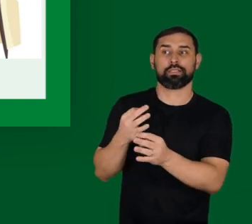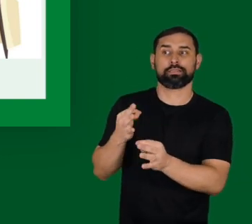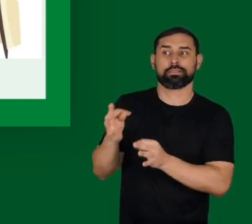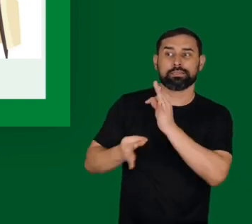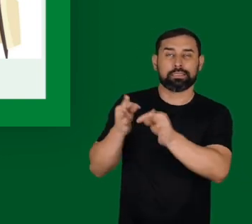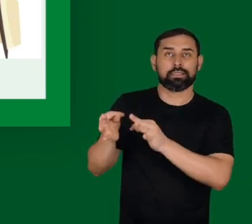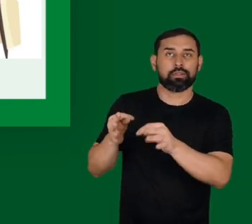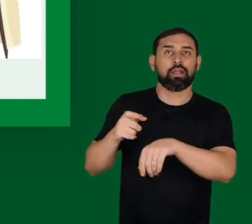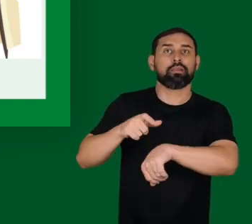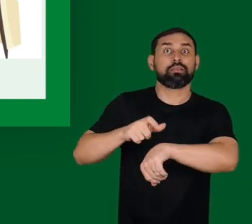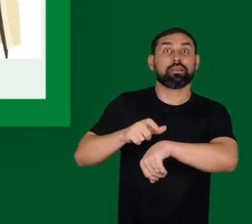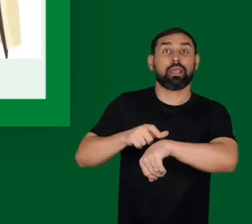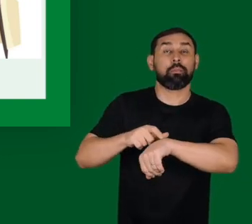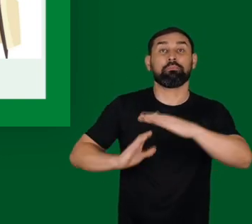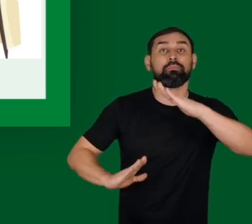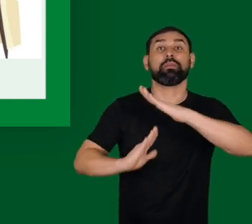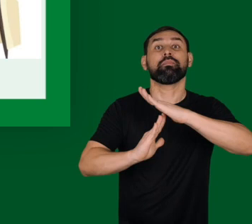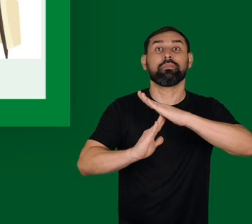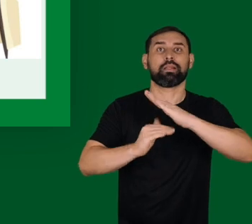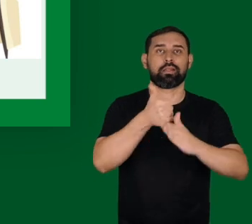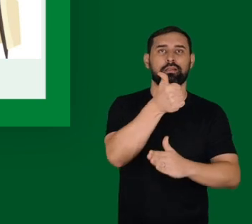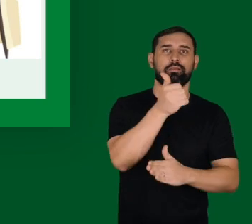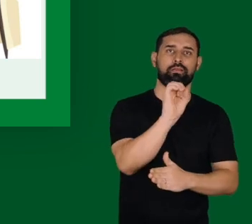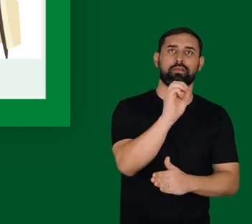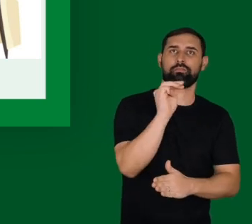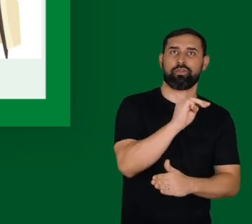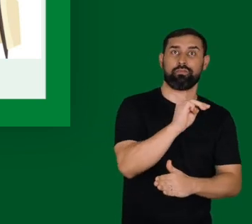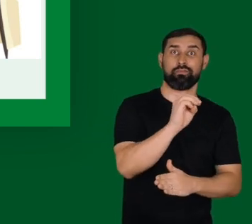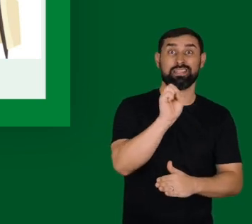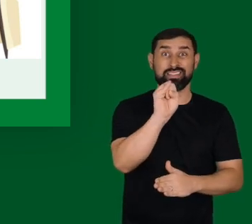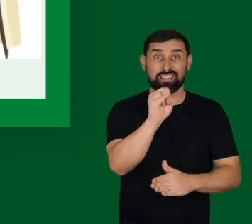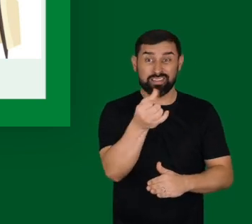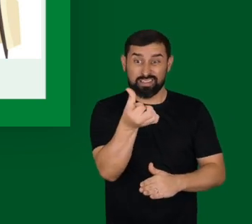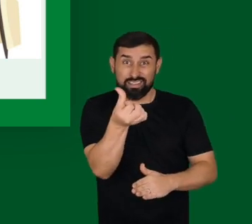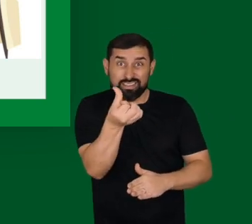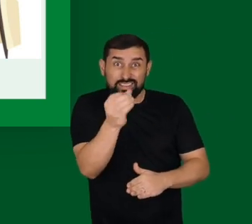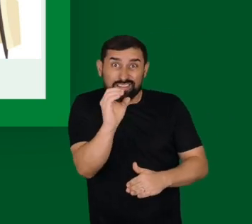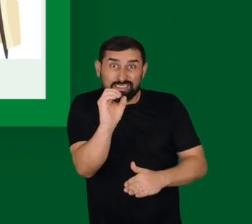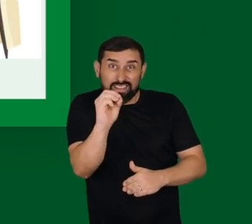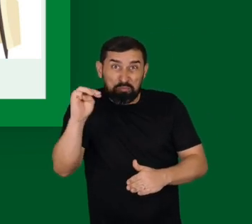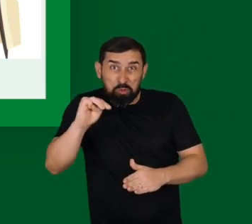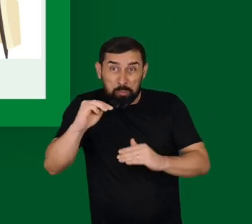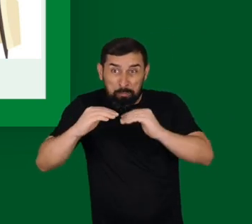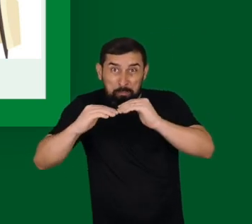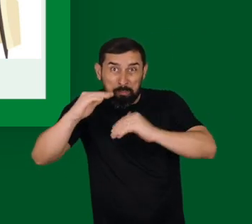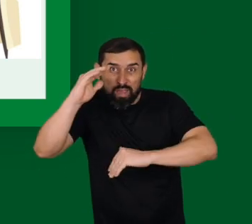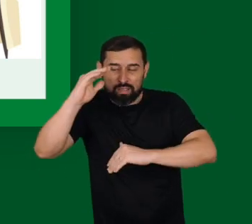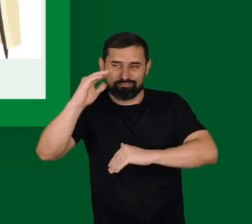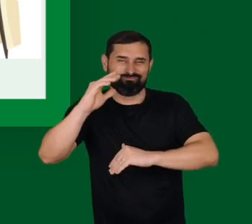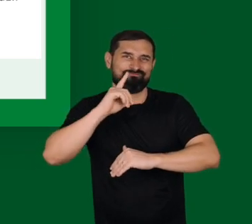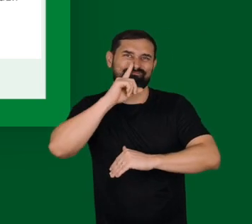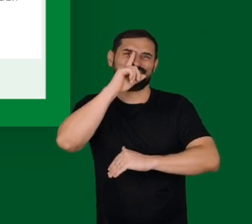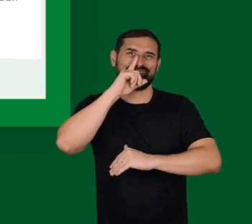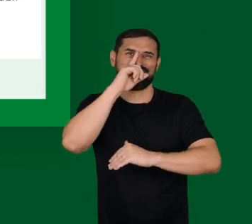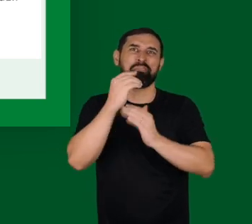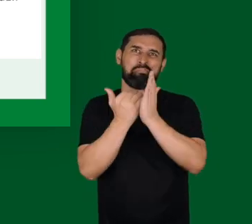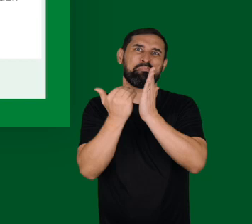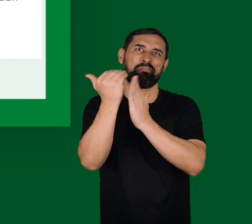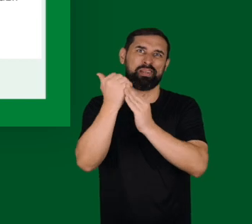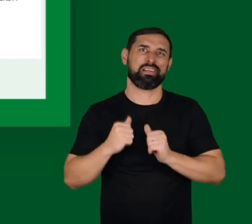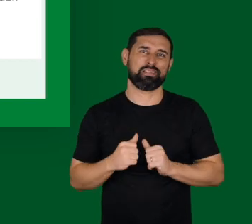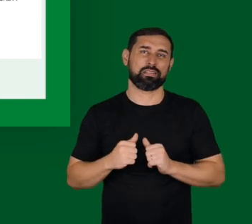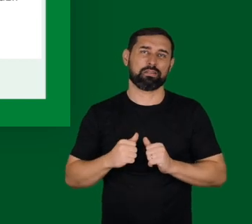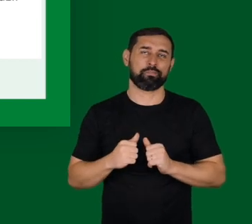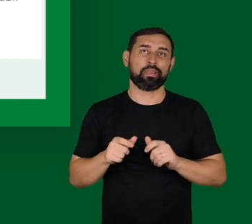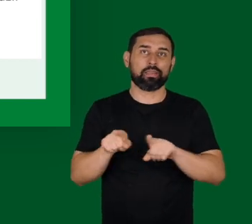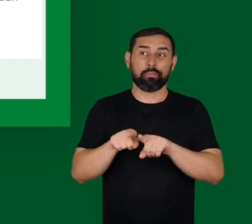acima de 5 minutos, absolutamente todas elas a gente tem que definir um medicamento anticonvulsivante. Então,